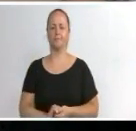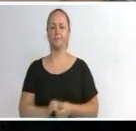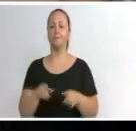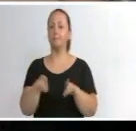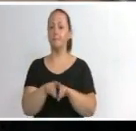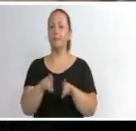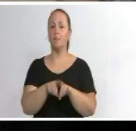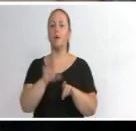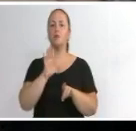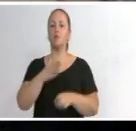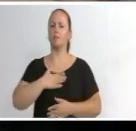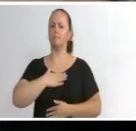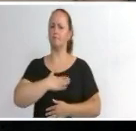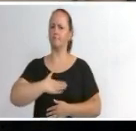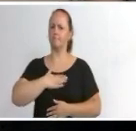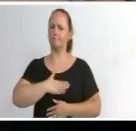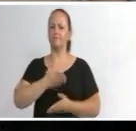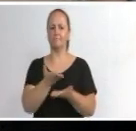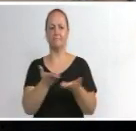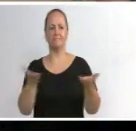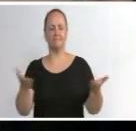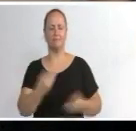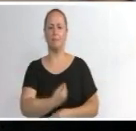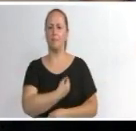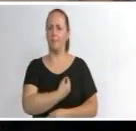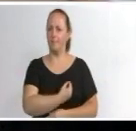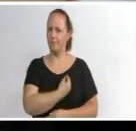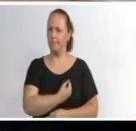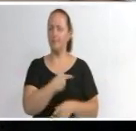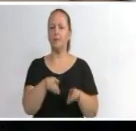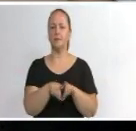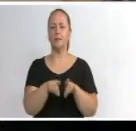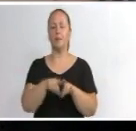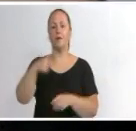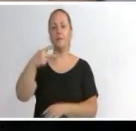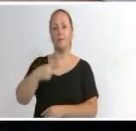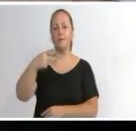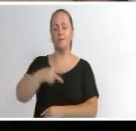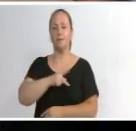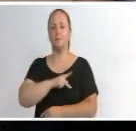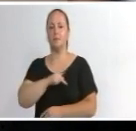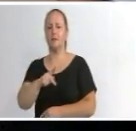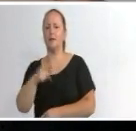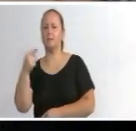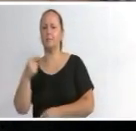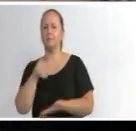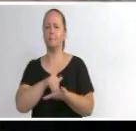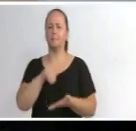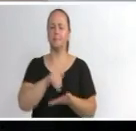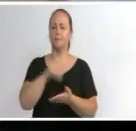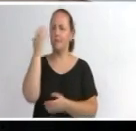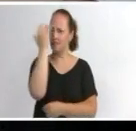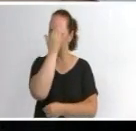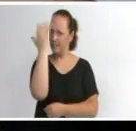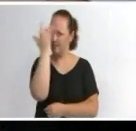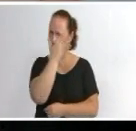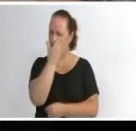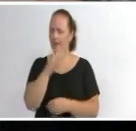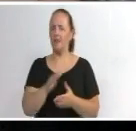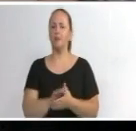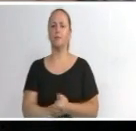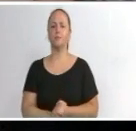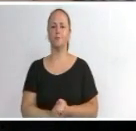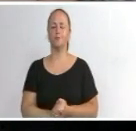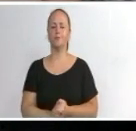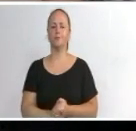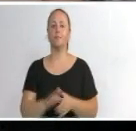Antes, já quero saudar aqui a presença, como eu já disse, do vice-presidente, do primeiro secretário, vereador Célio Dias, do vereador